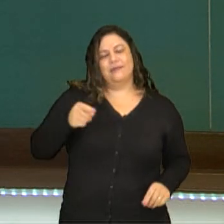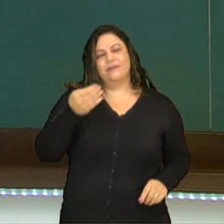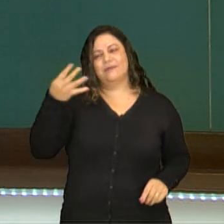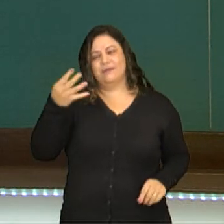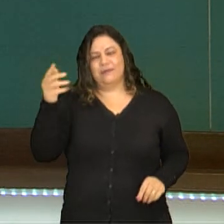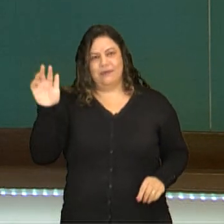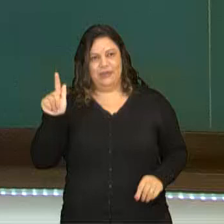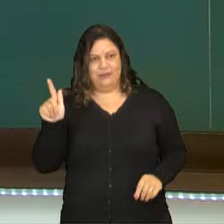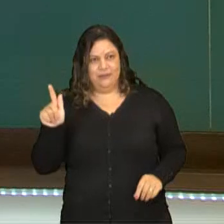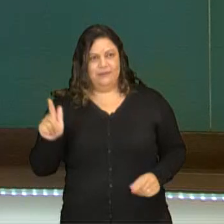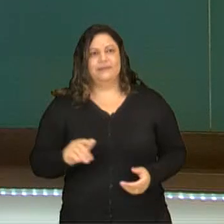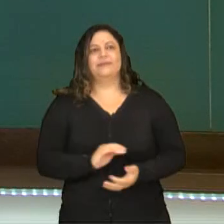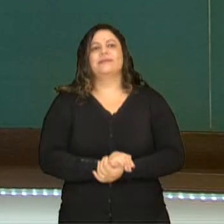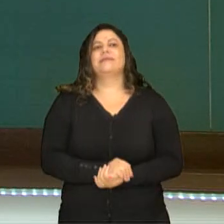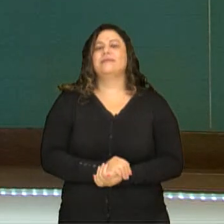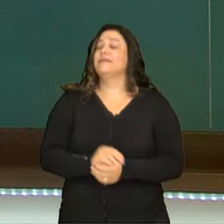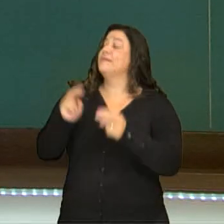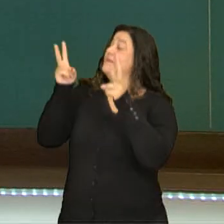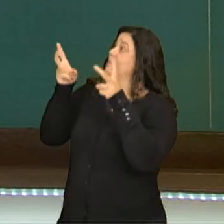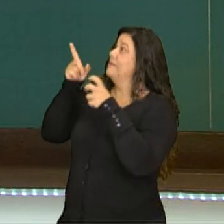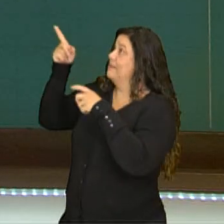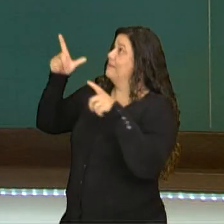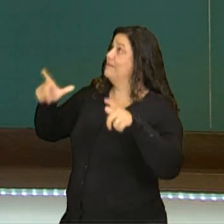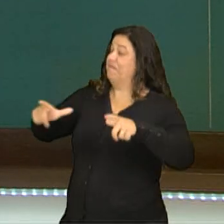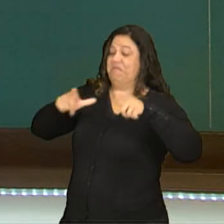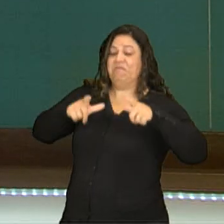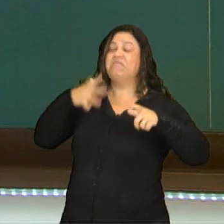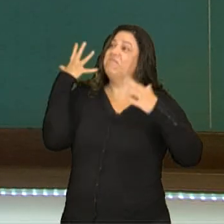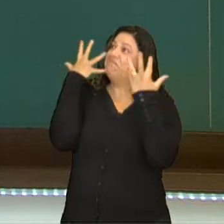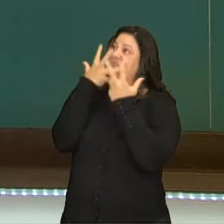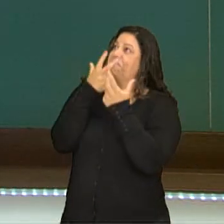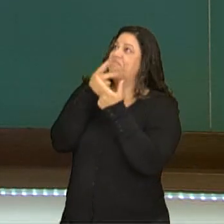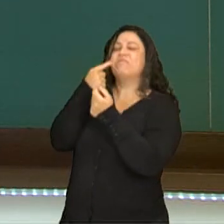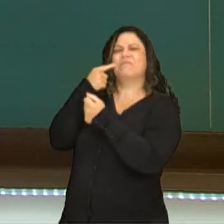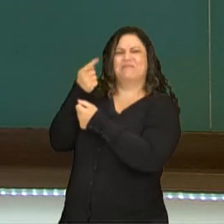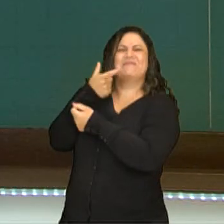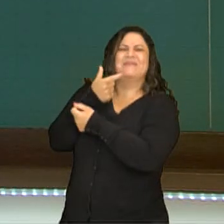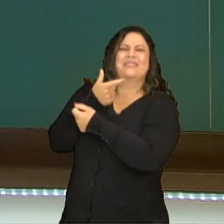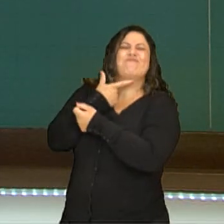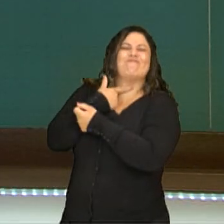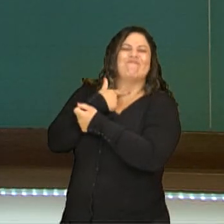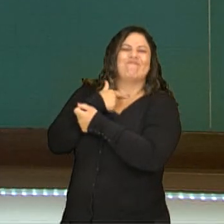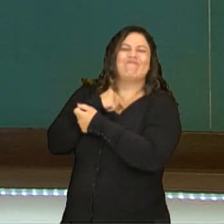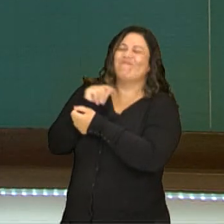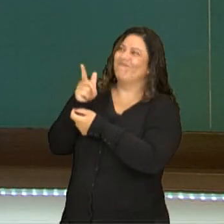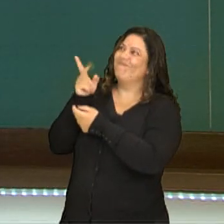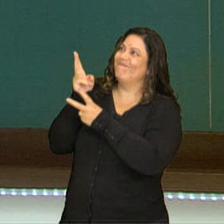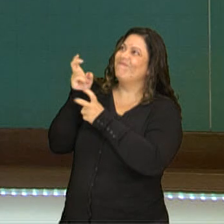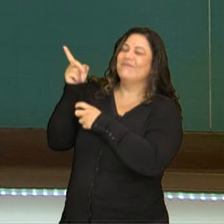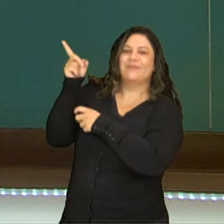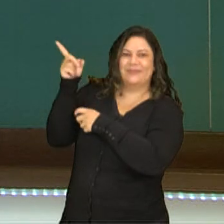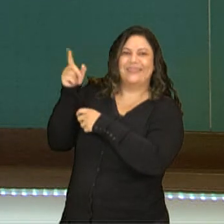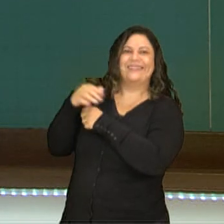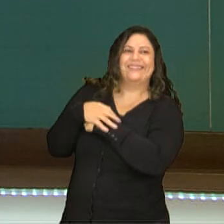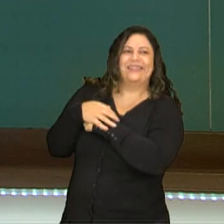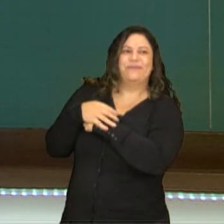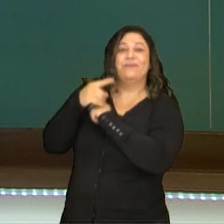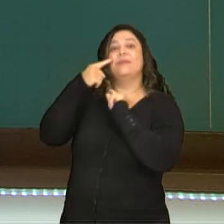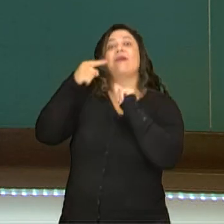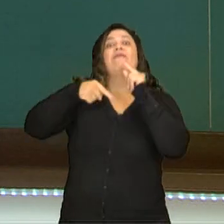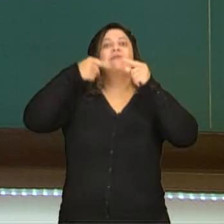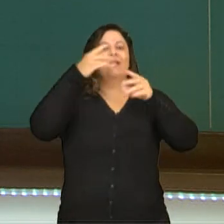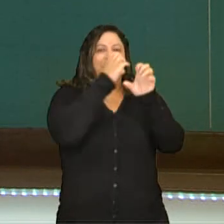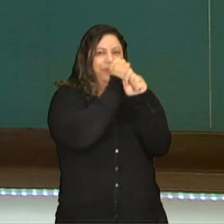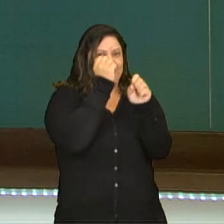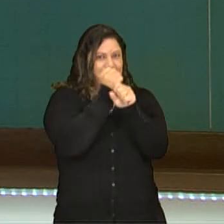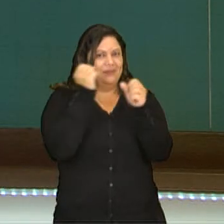no feijão e no arroz. Olha que prato lindo. Deu vontade, né? Vamos lá para as nossas contas. Deixa a vontade